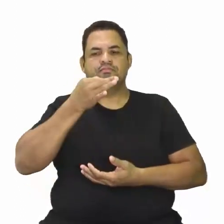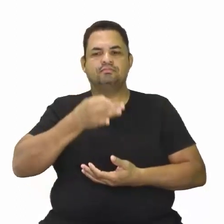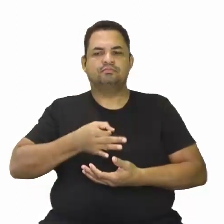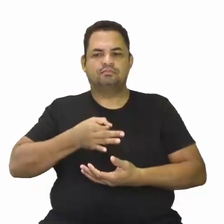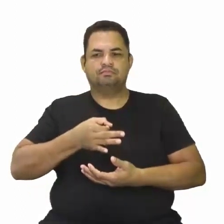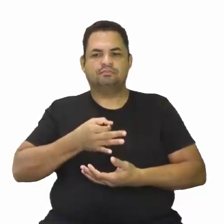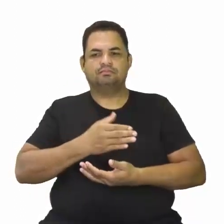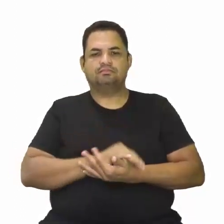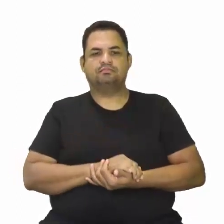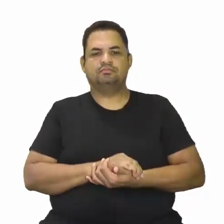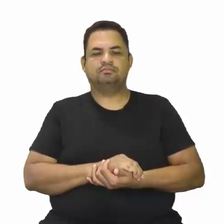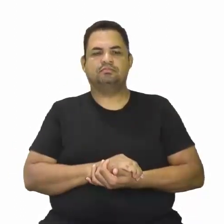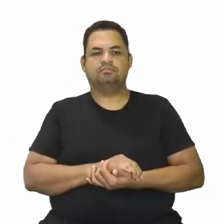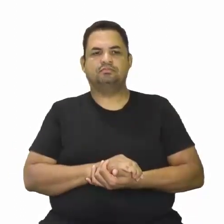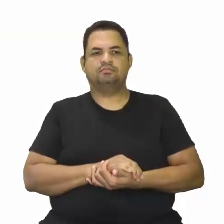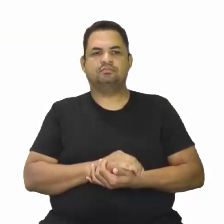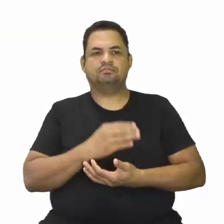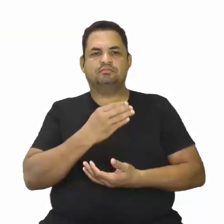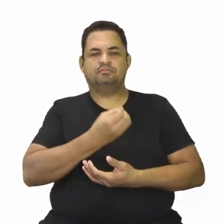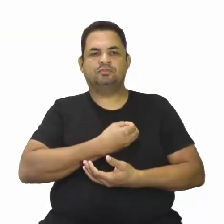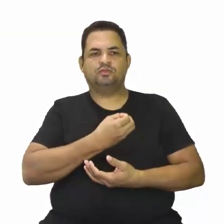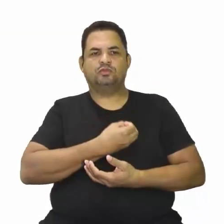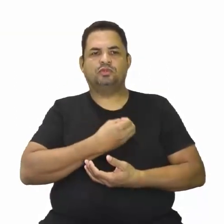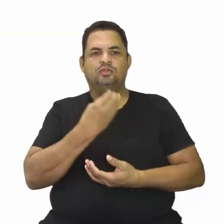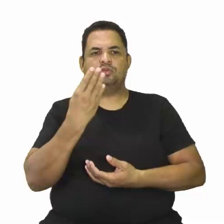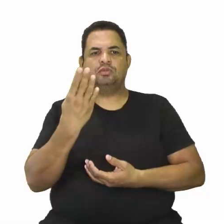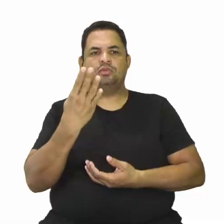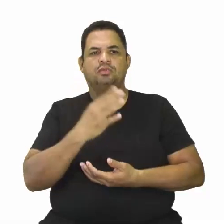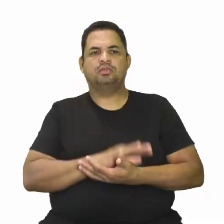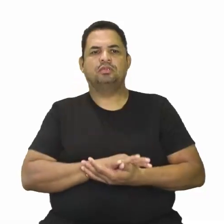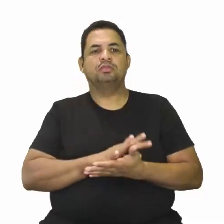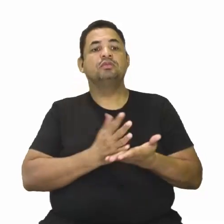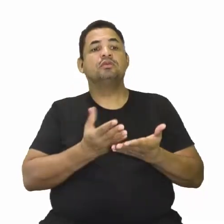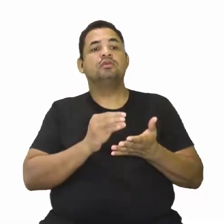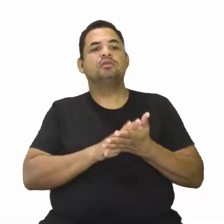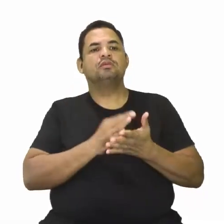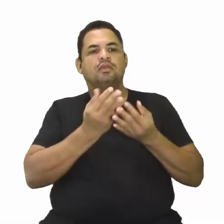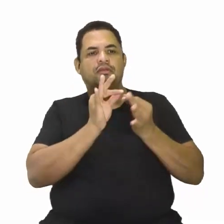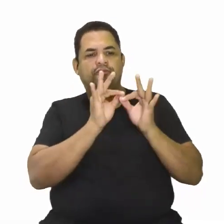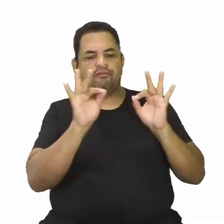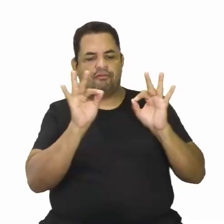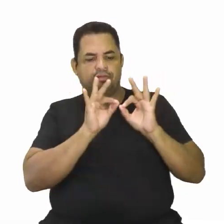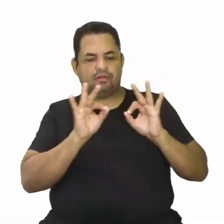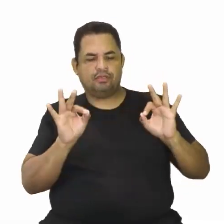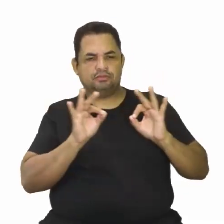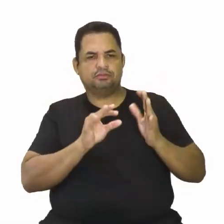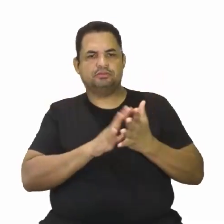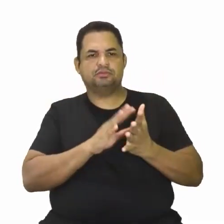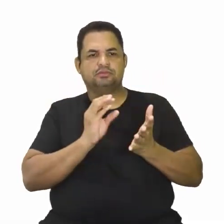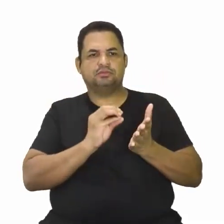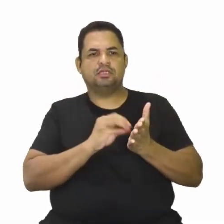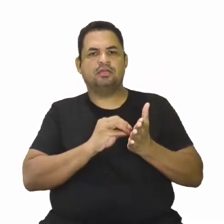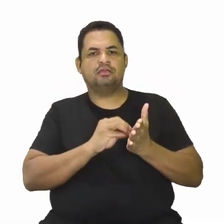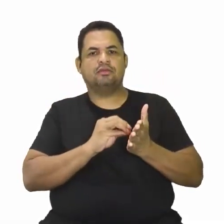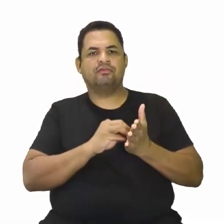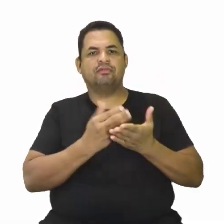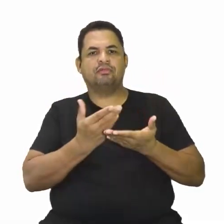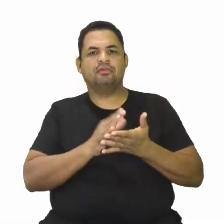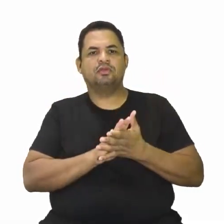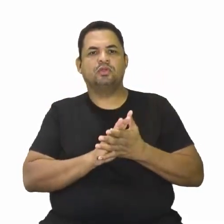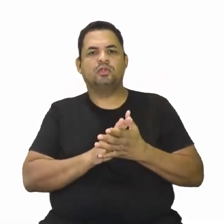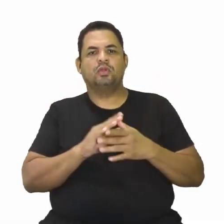certo? Questão 4. Complete a seguinte oração com os